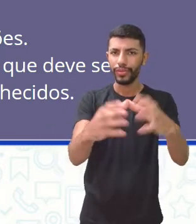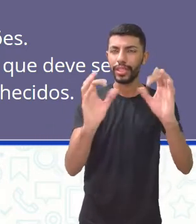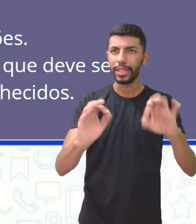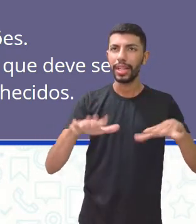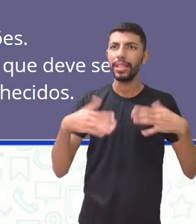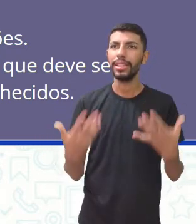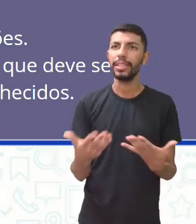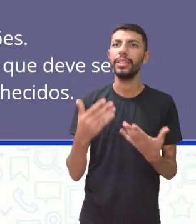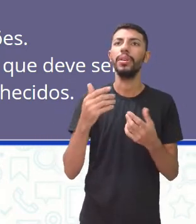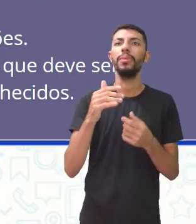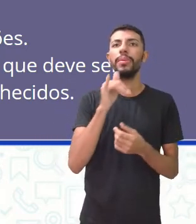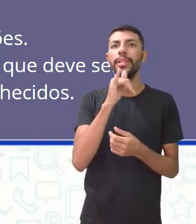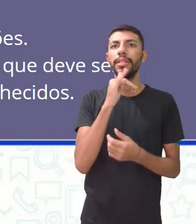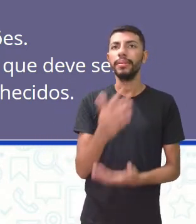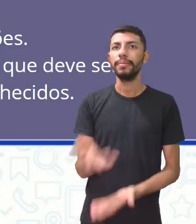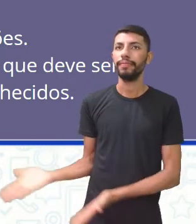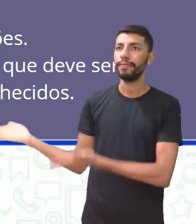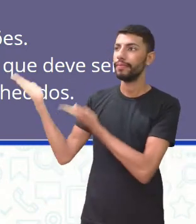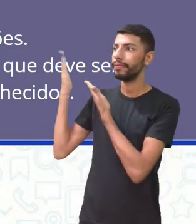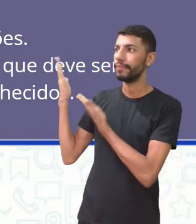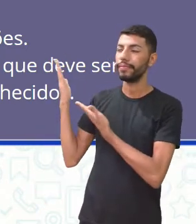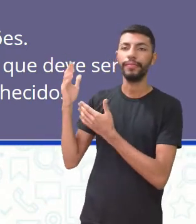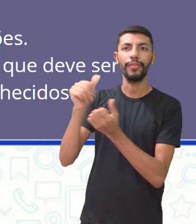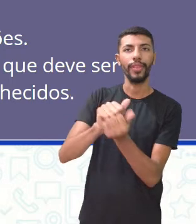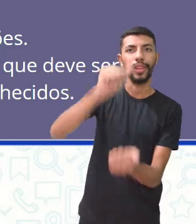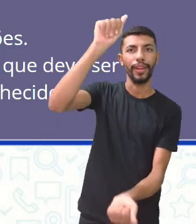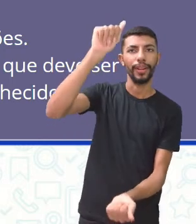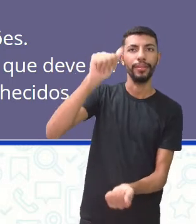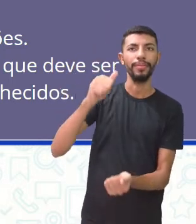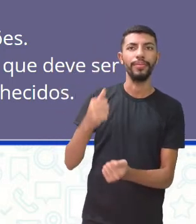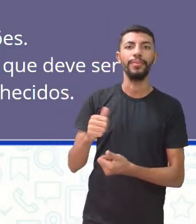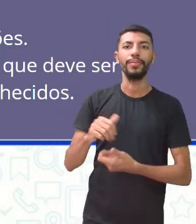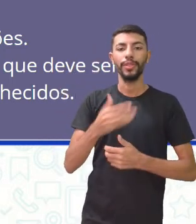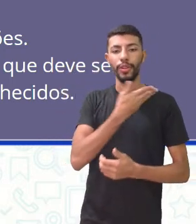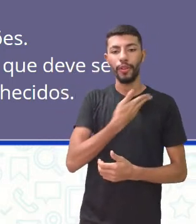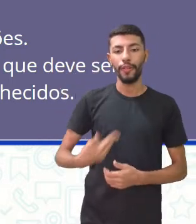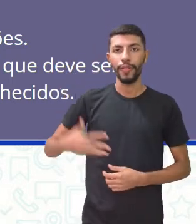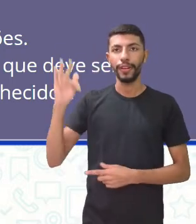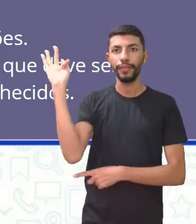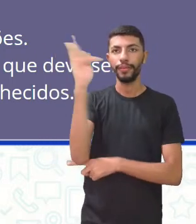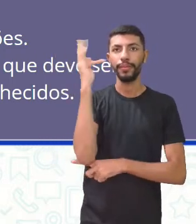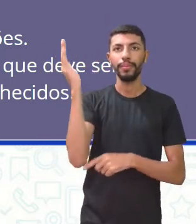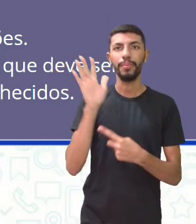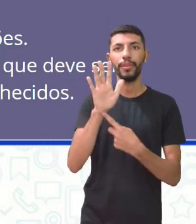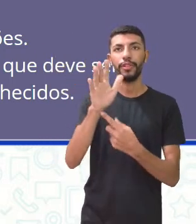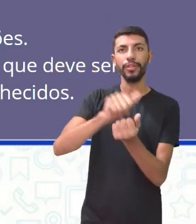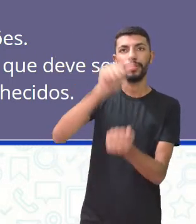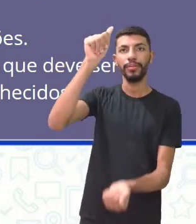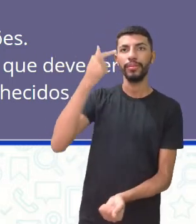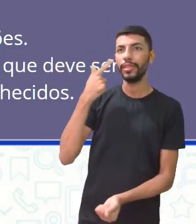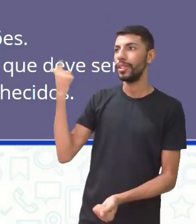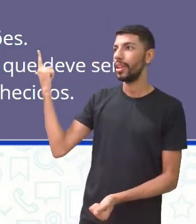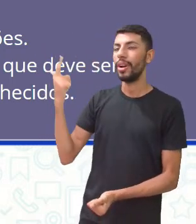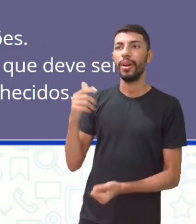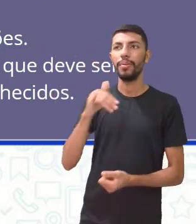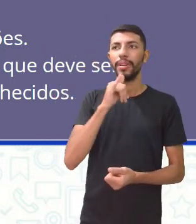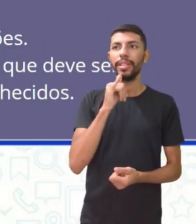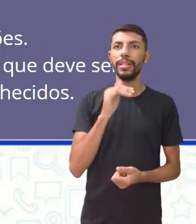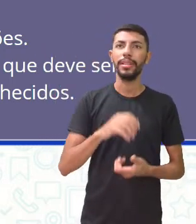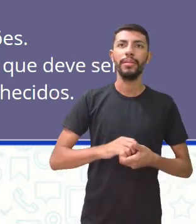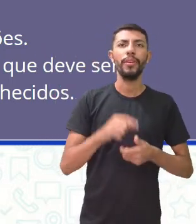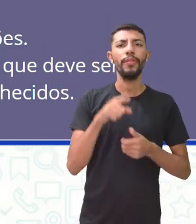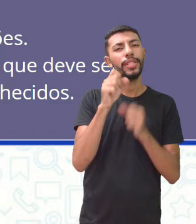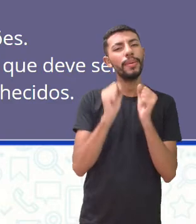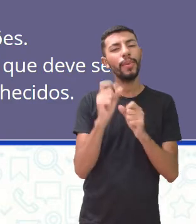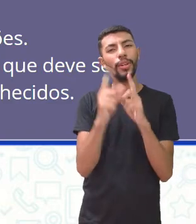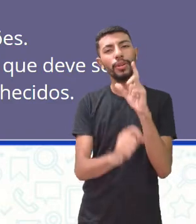pessoas. Então, o governo federal mandou esse cartazinho aqui, cumprimentos só por emoji. Você pode